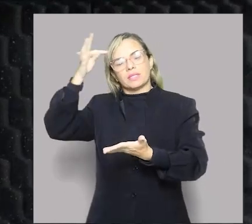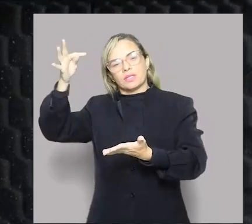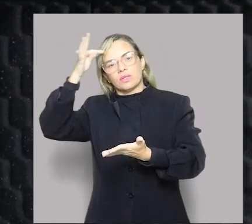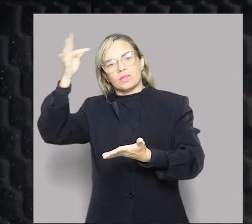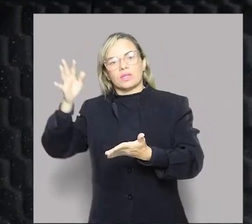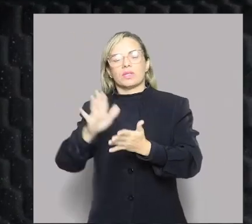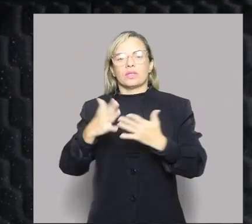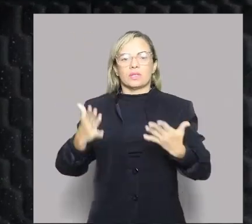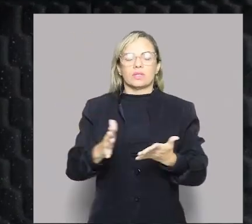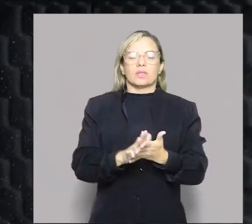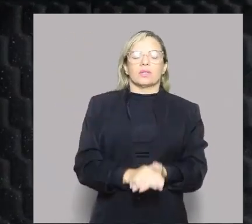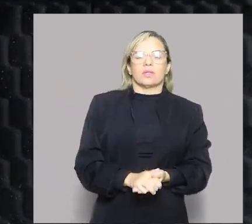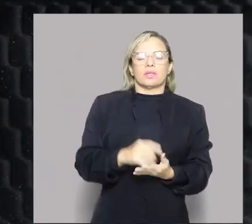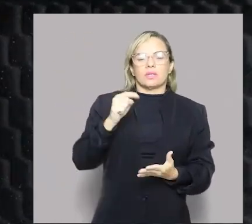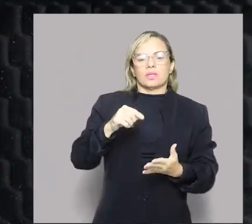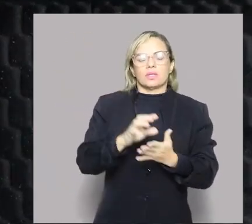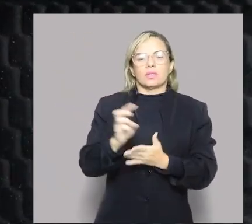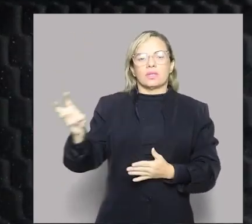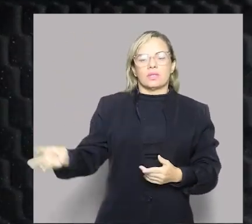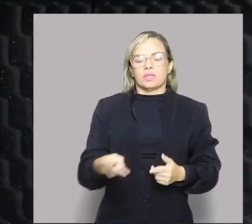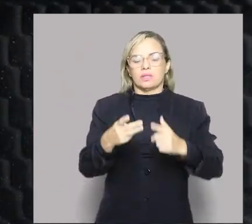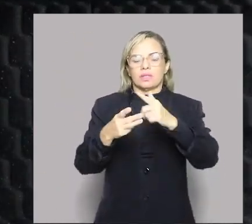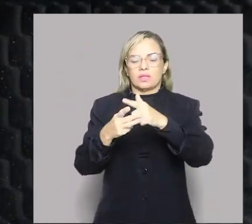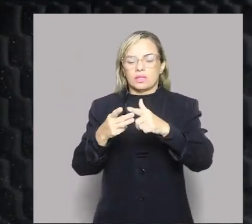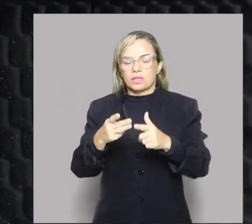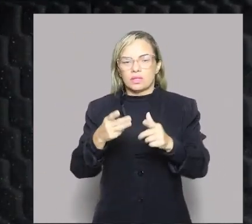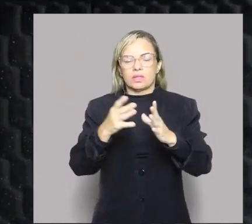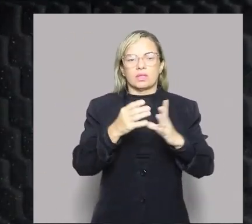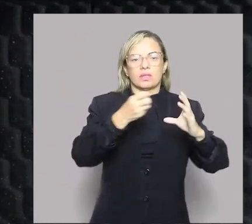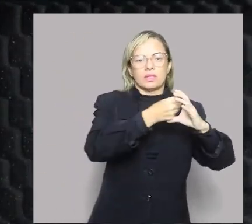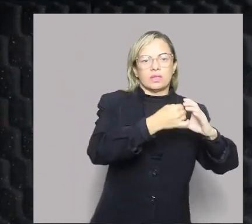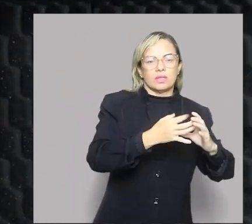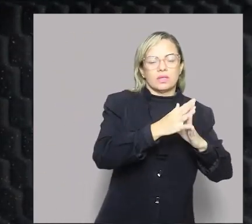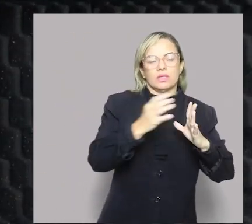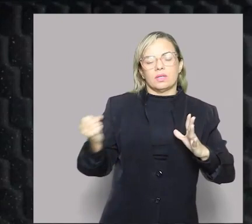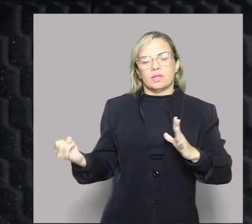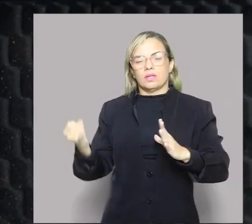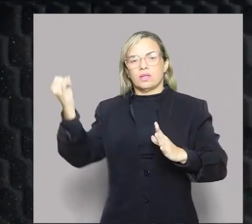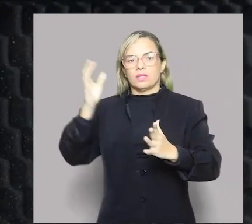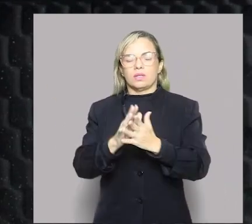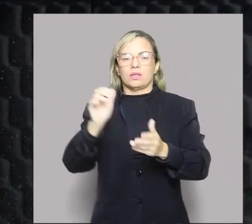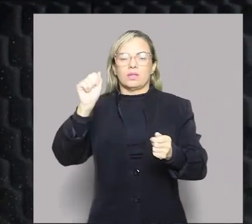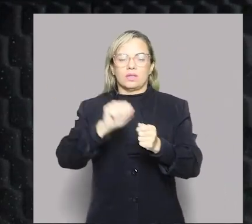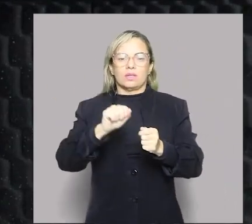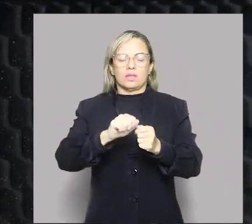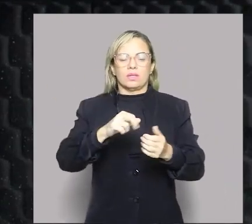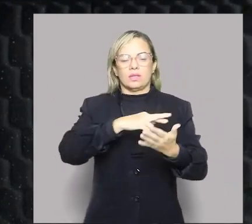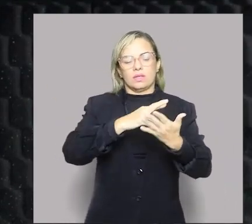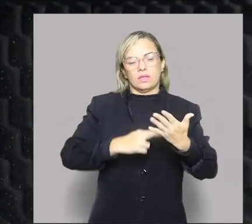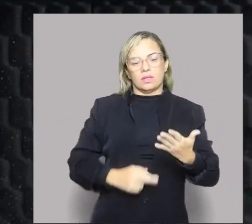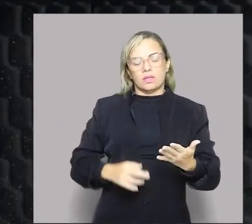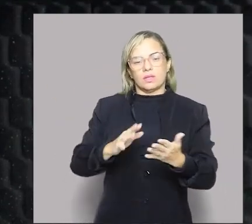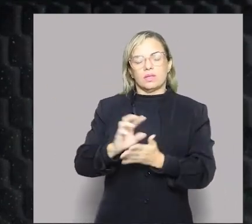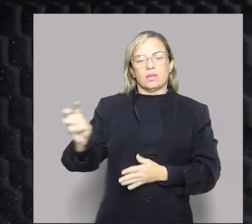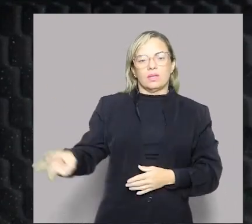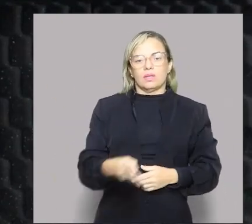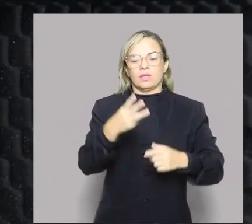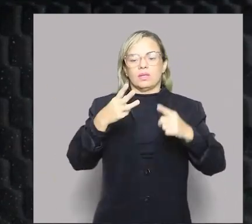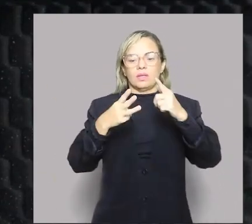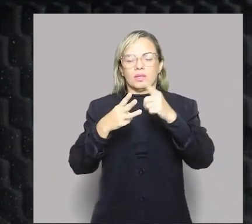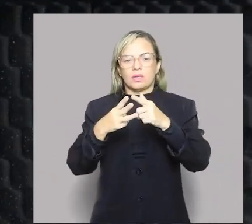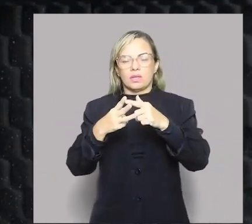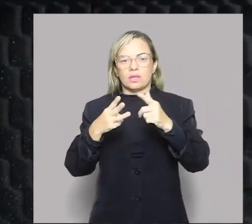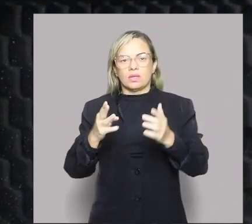aspectos muito importantes que devem ser levados em consideração quando você fizer a sua redação. Um deles se chama